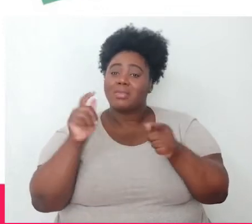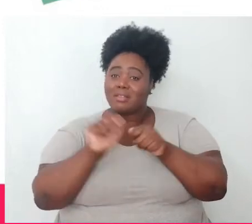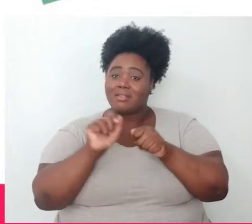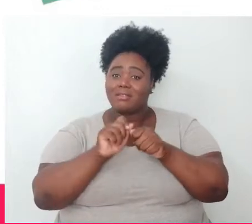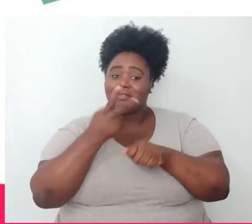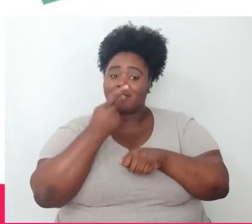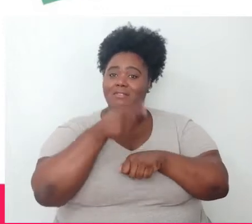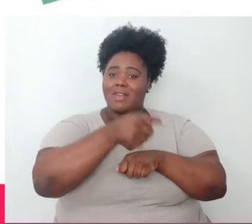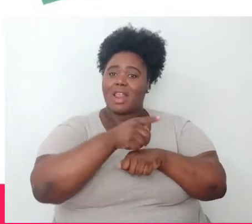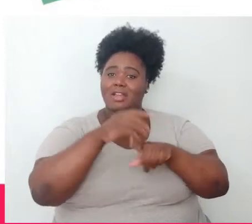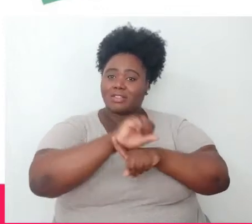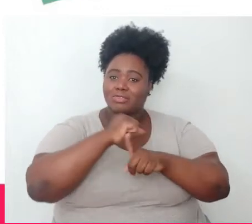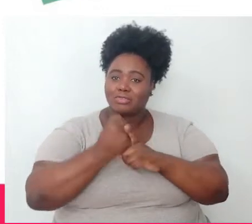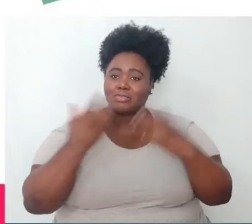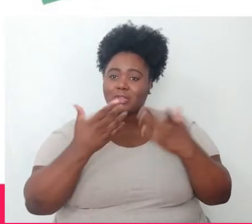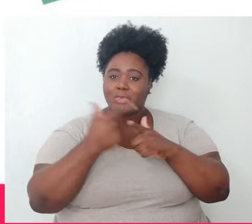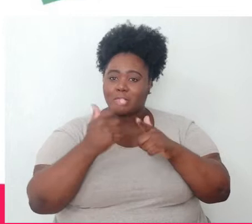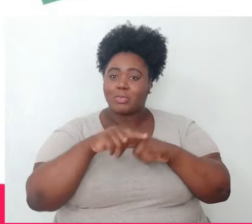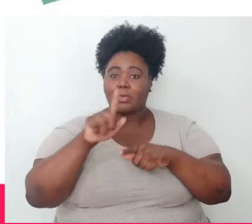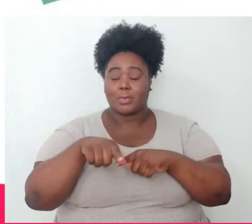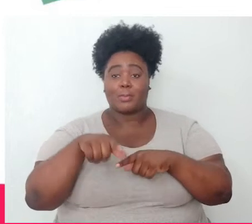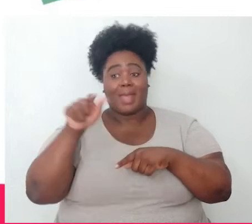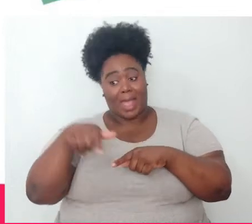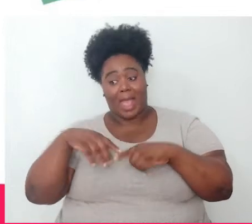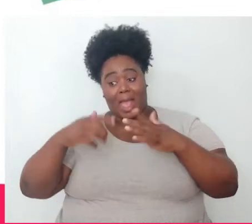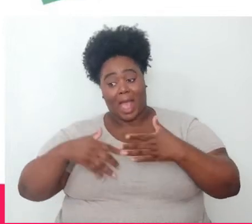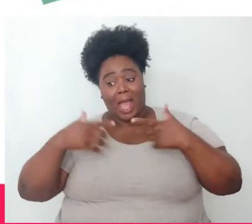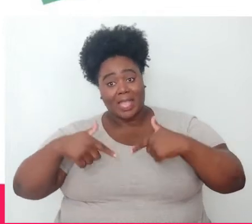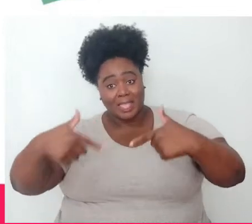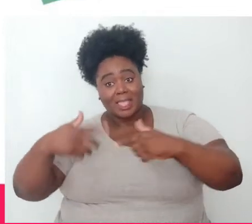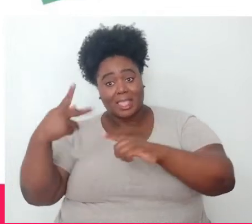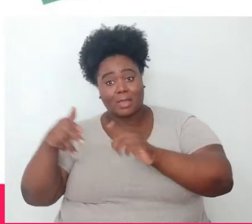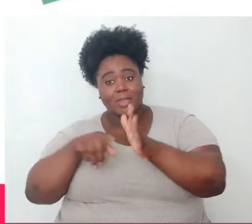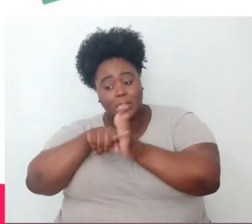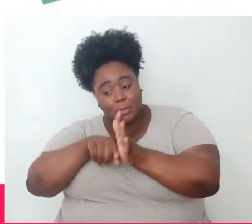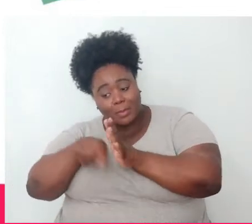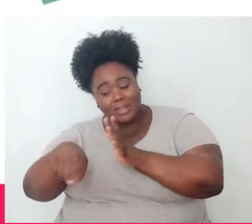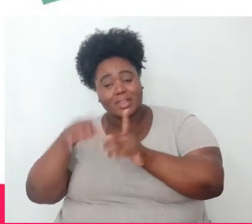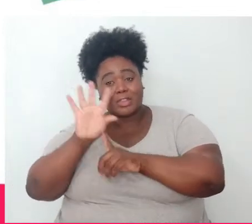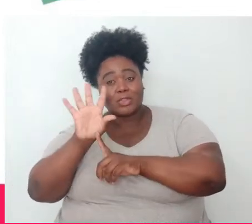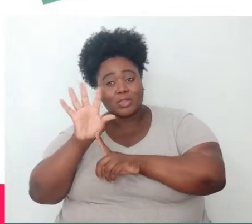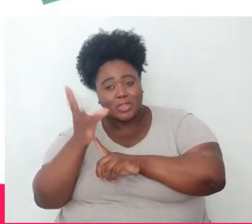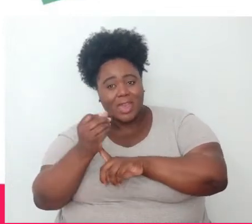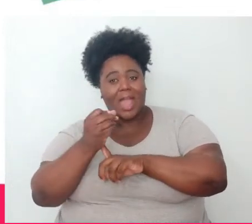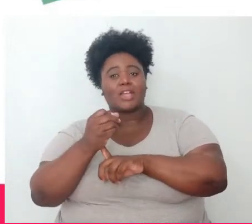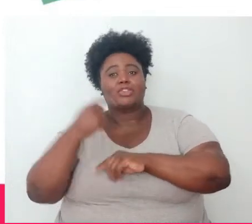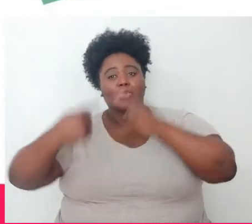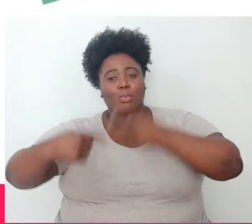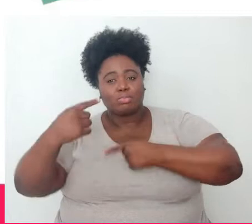questões da contemporaneidade. Sua prática performática parte de investigações sobre arte política,